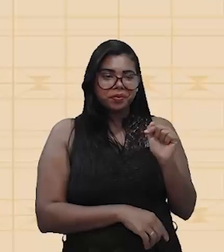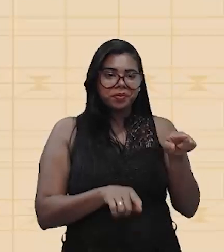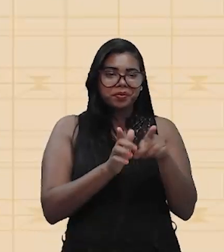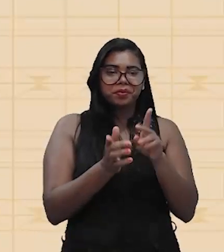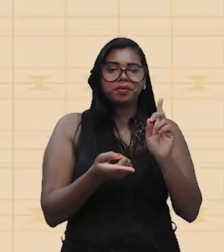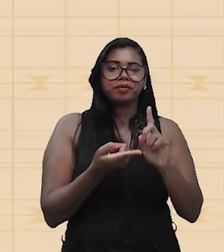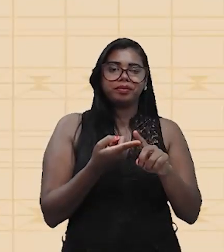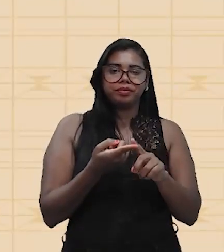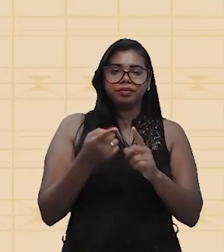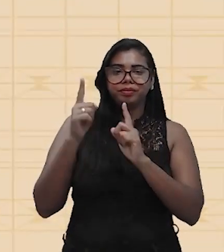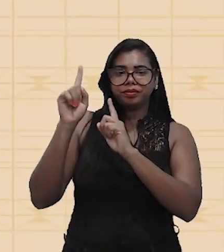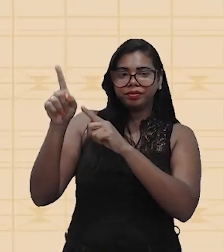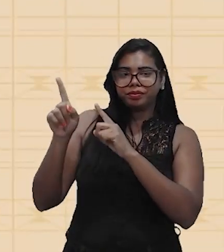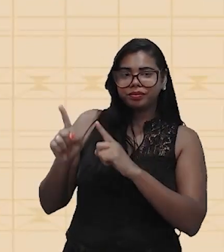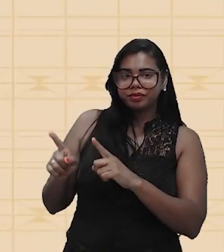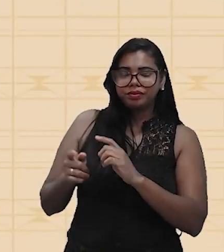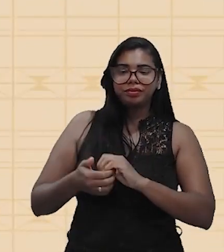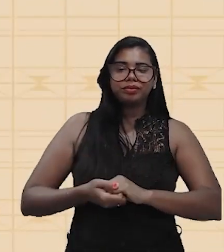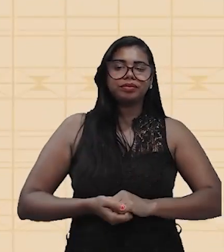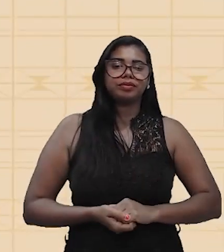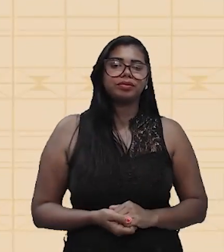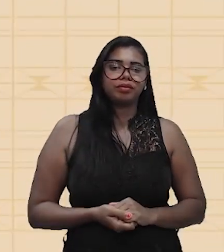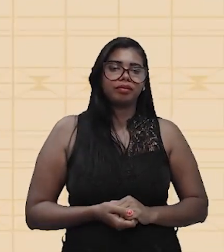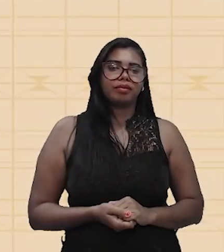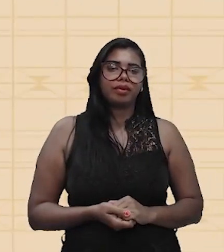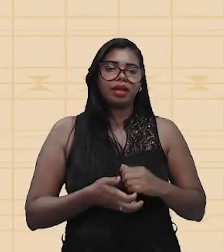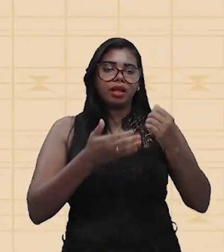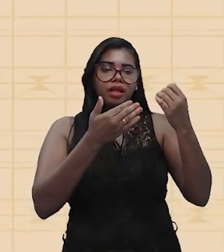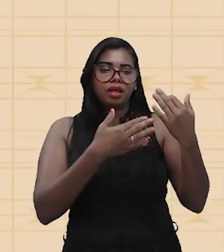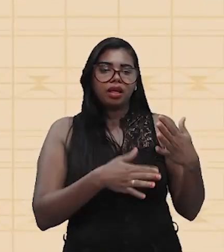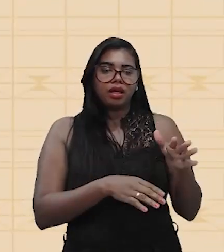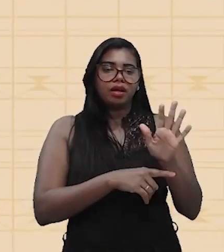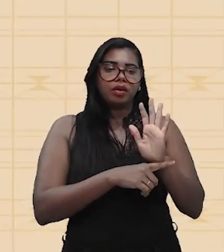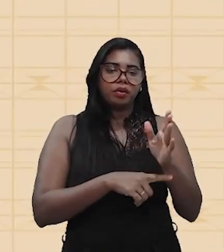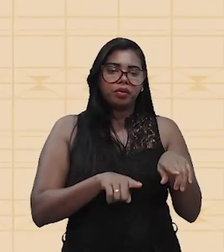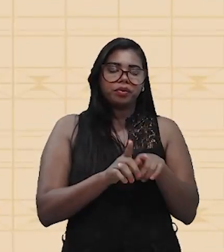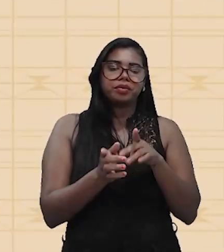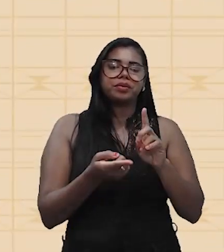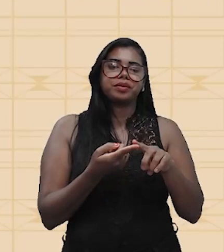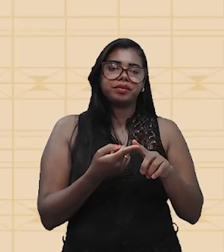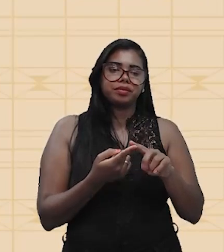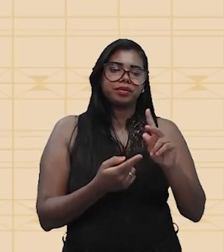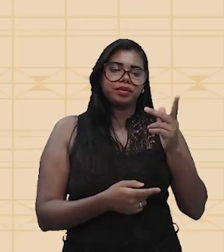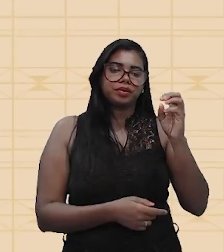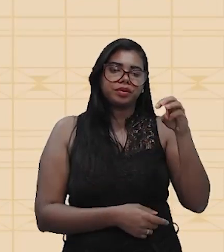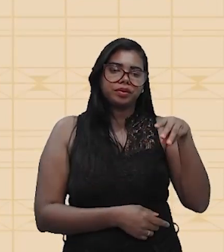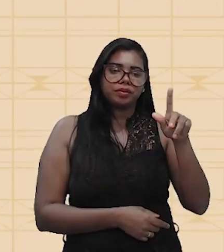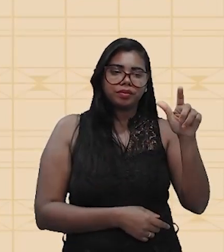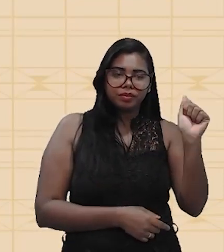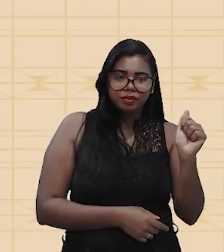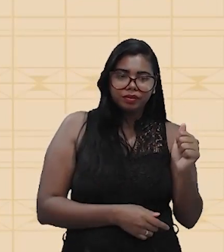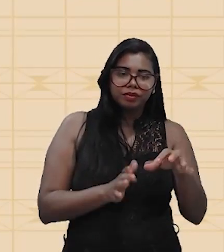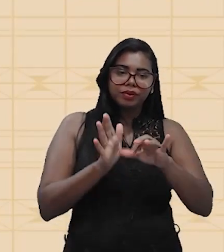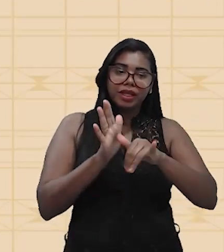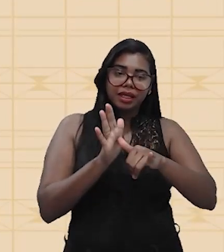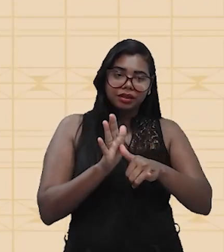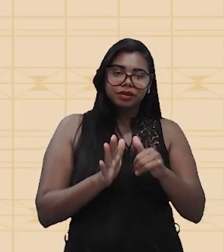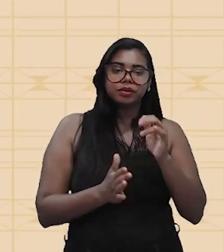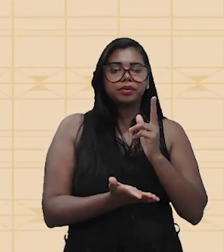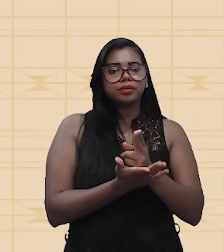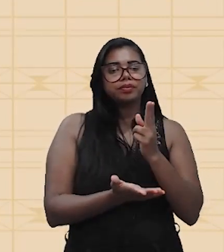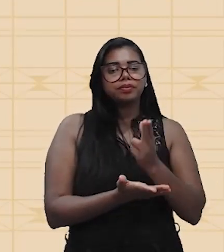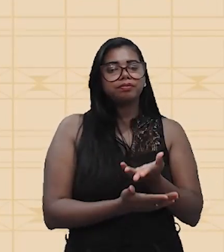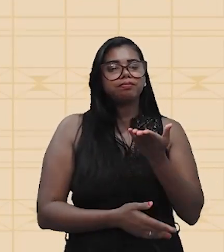Superman, ou Kratos, do God of War, que é o ômegazinho que representa resistor. Sempre que você vê esse